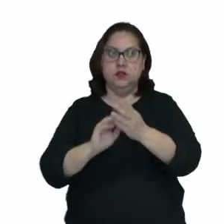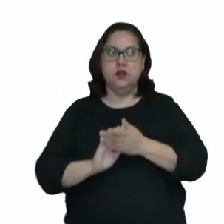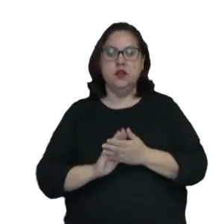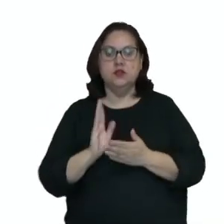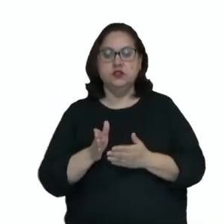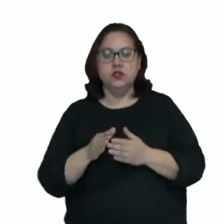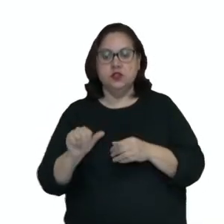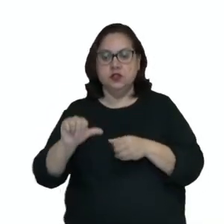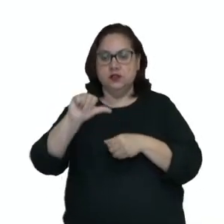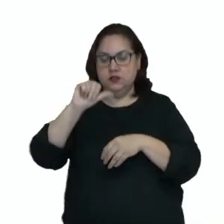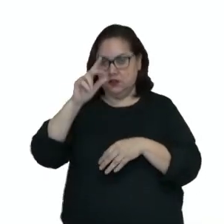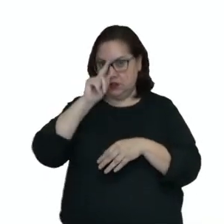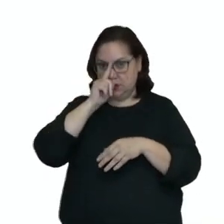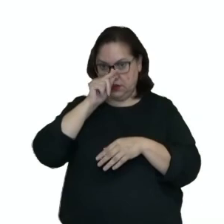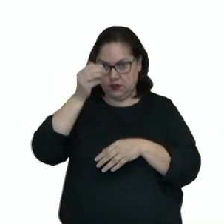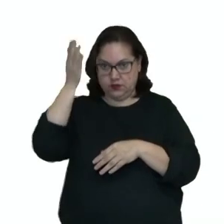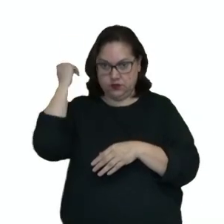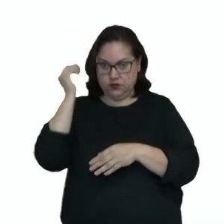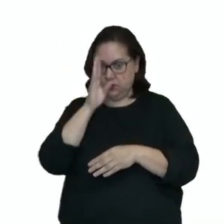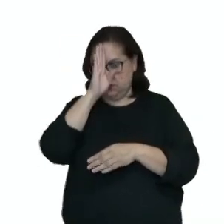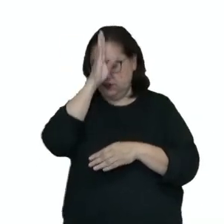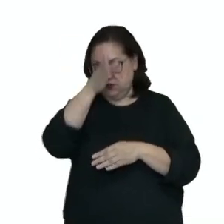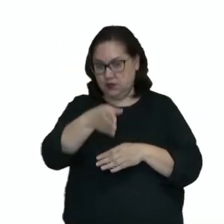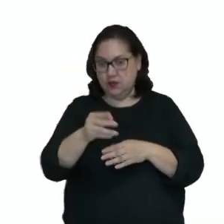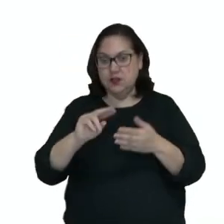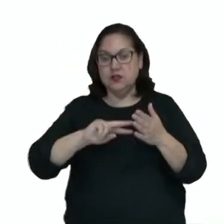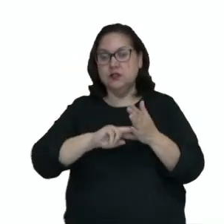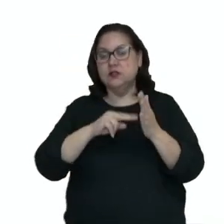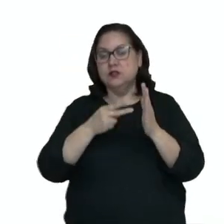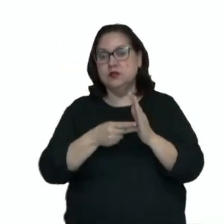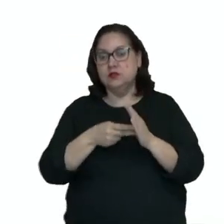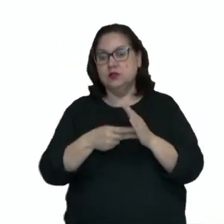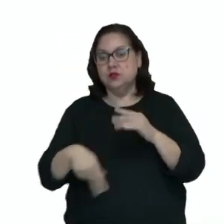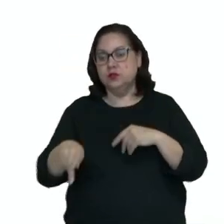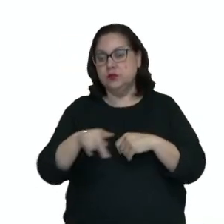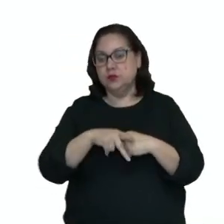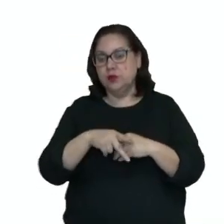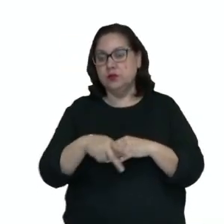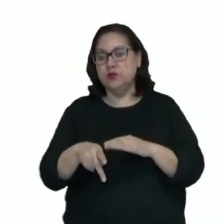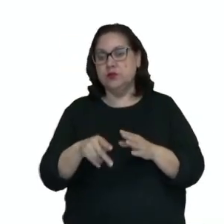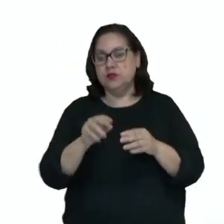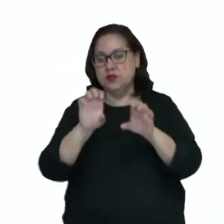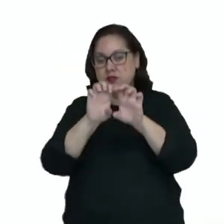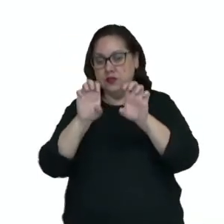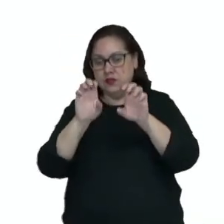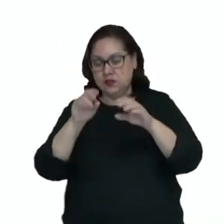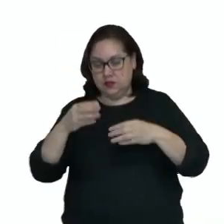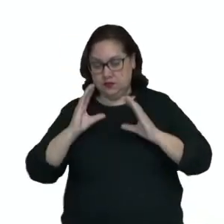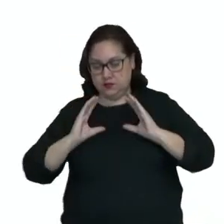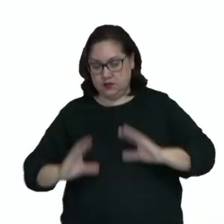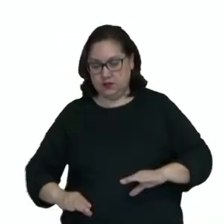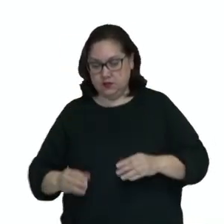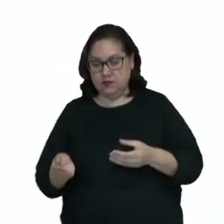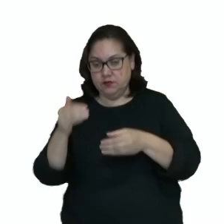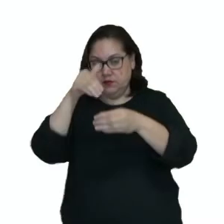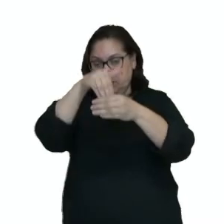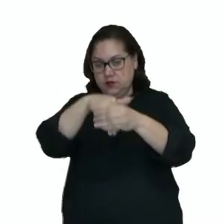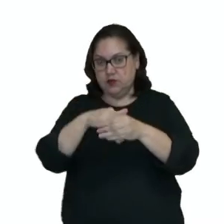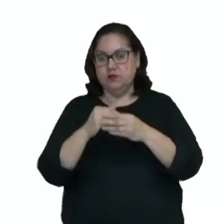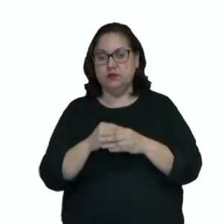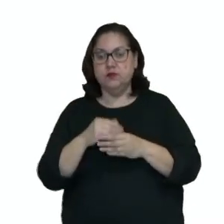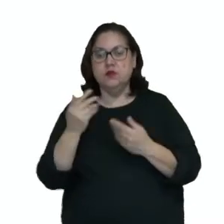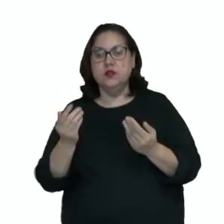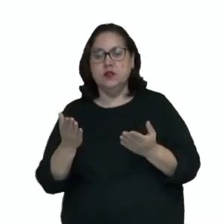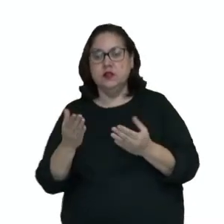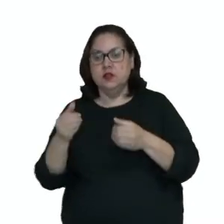Já na Grécia Antiga, a democracia era direta, o que significa que os próprios cidadãos participavam das assembleias públicas. Além disso,